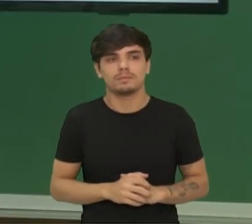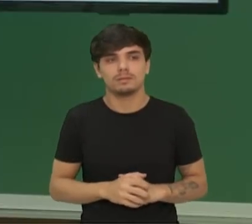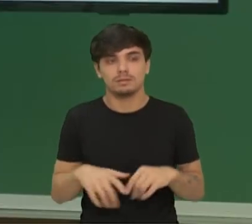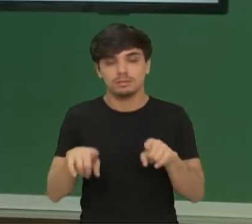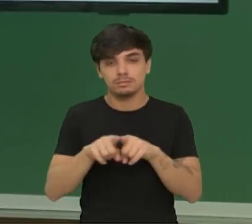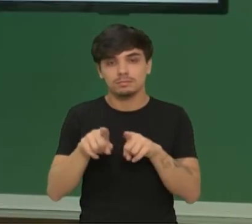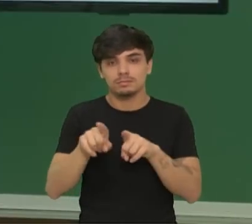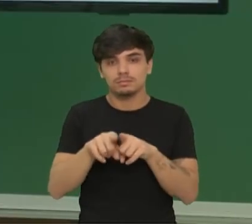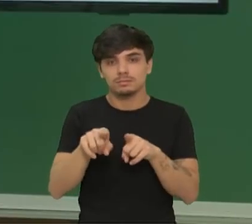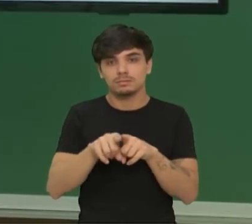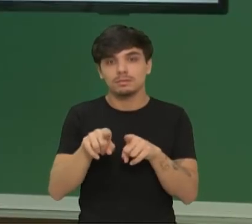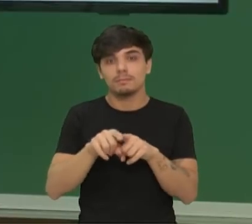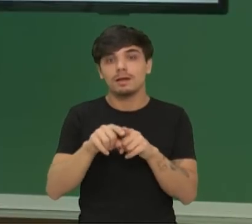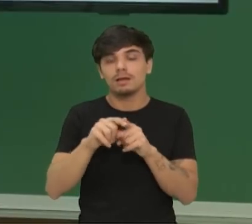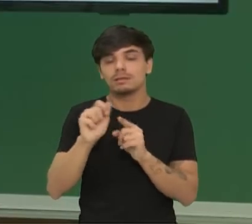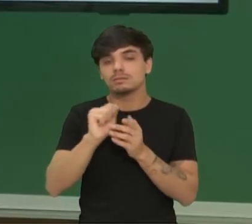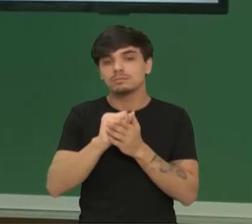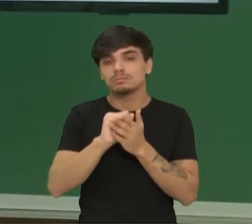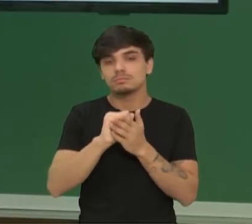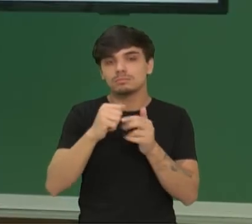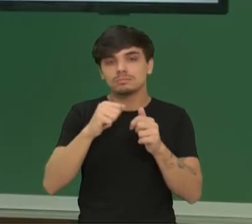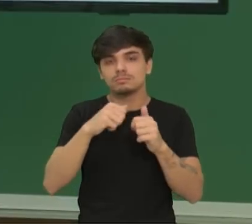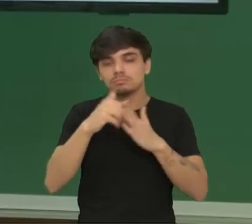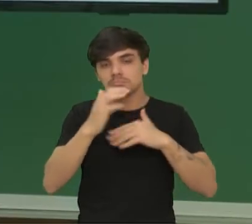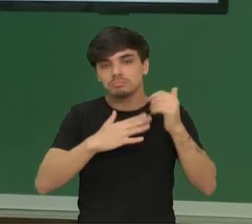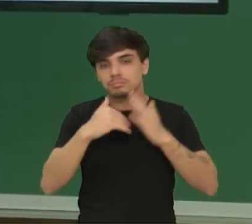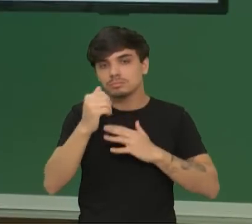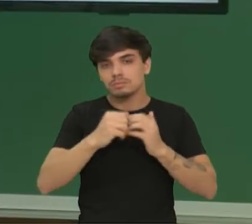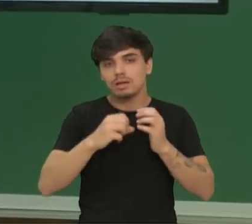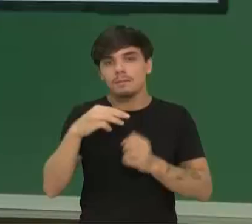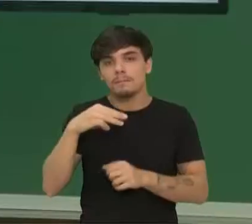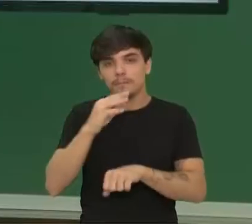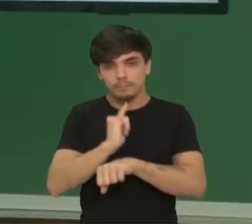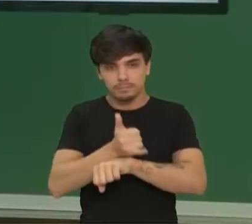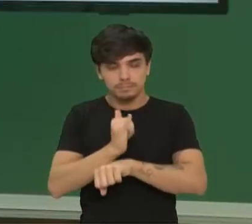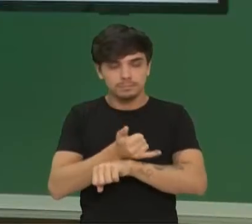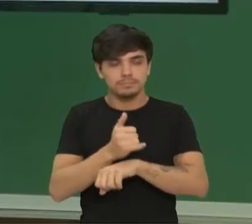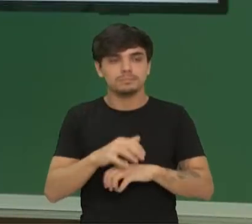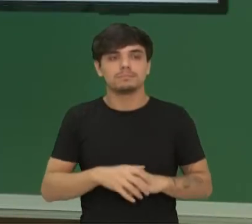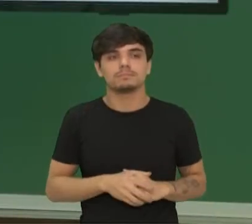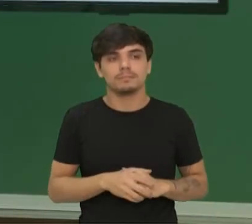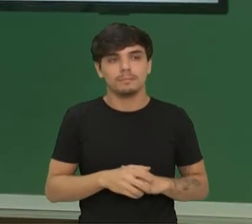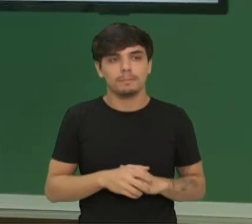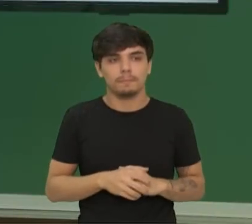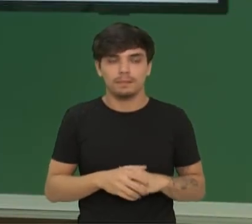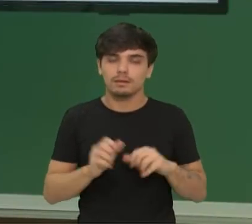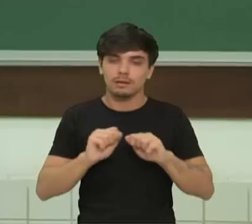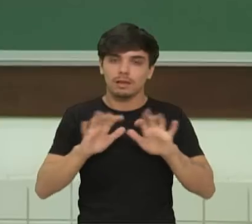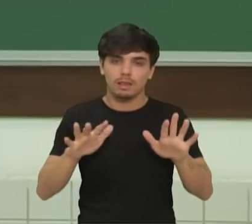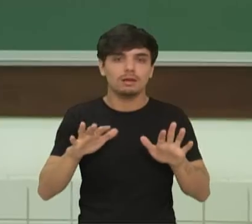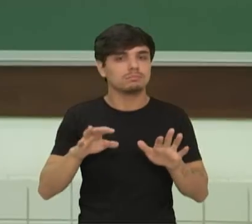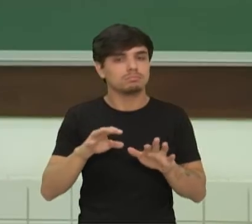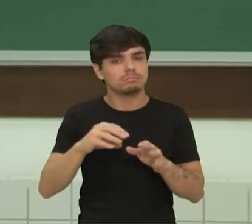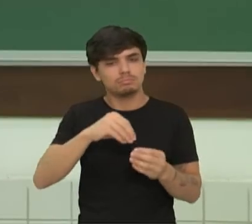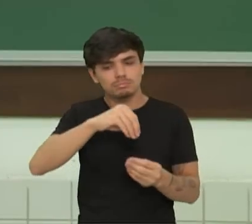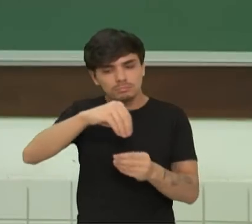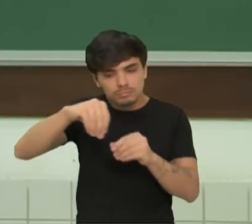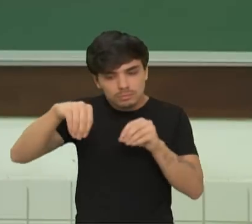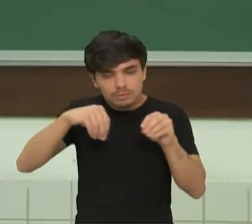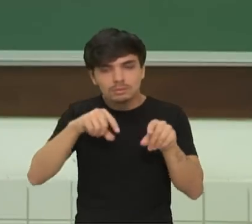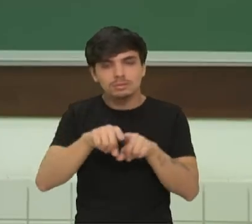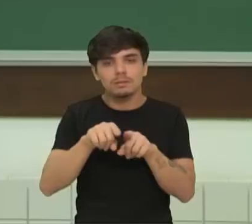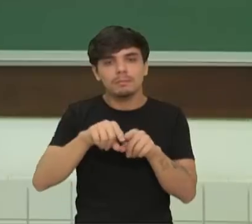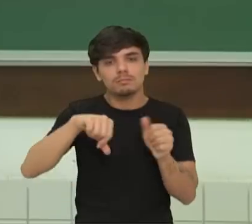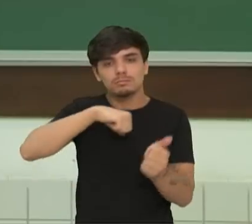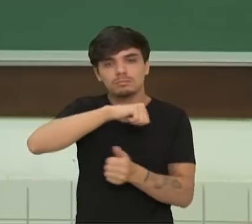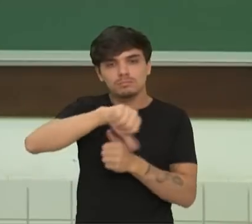atividades mineradoras e a descoberta de metais preciosos. E, claro, a terra virou mercadoria, né? A